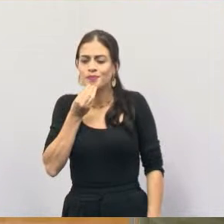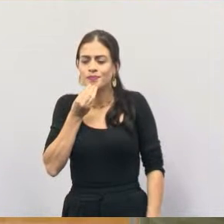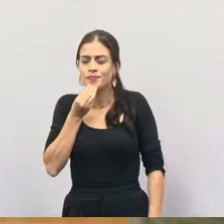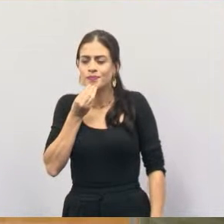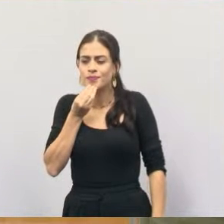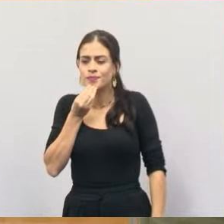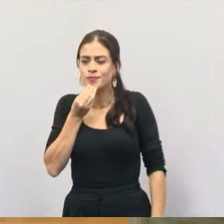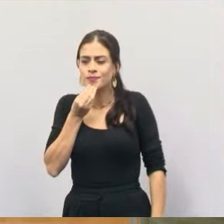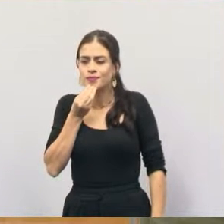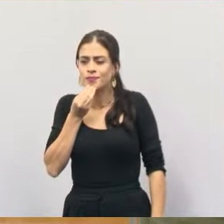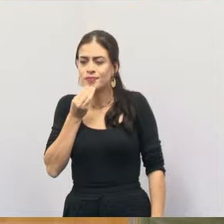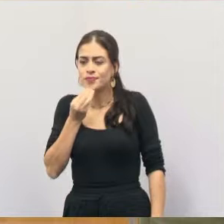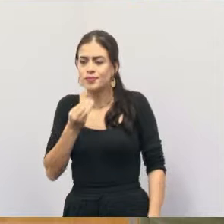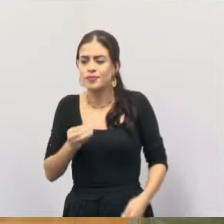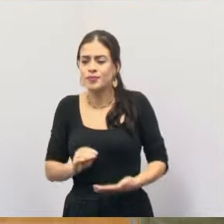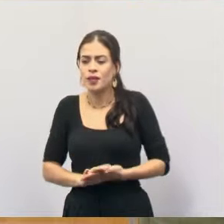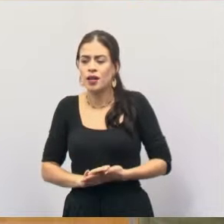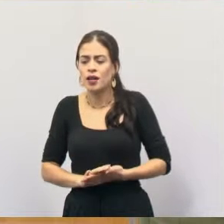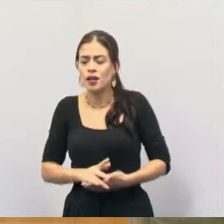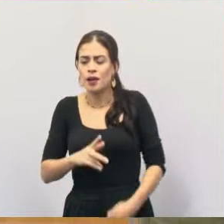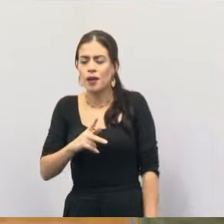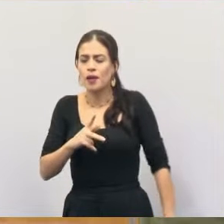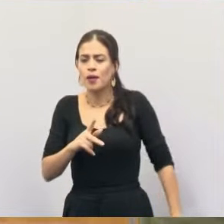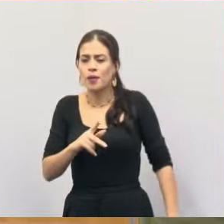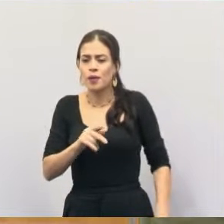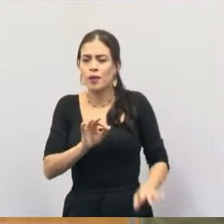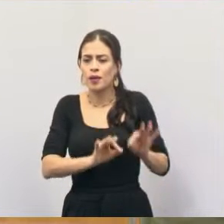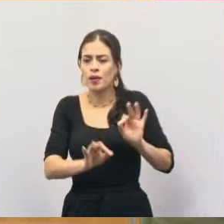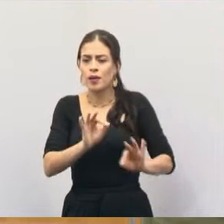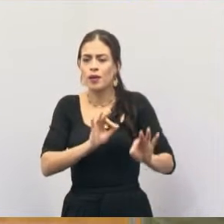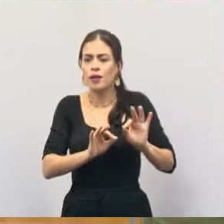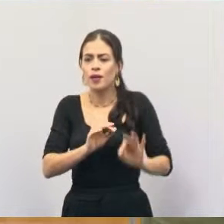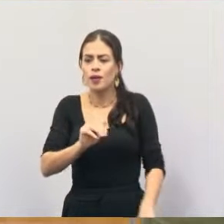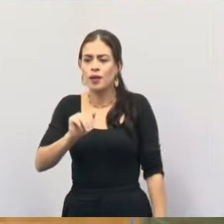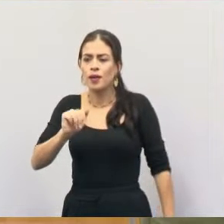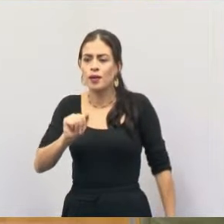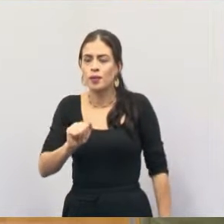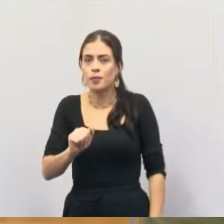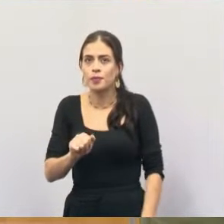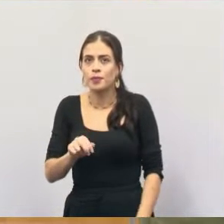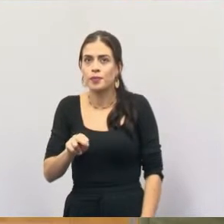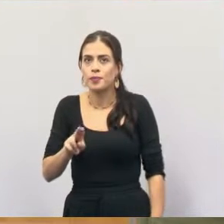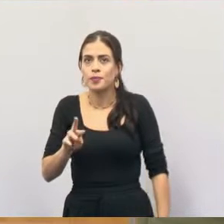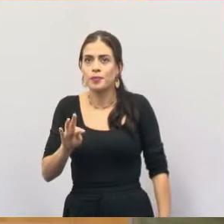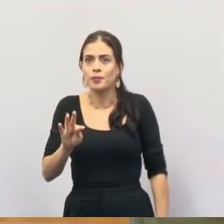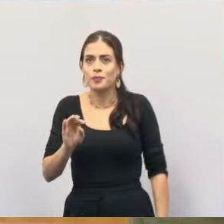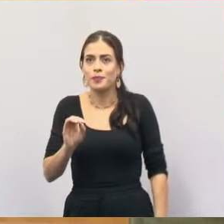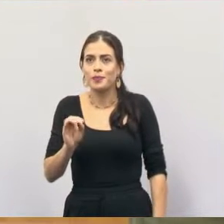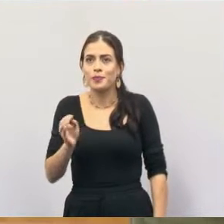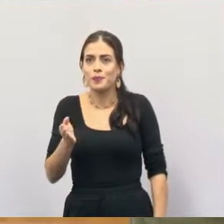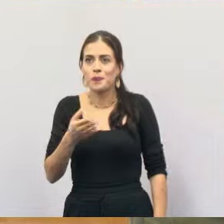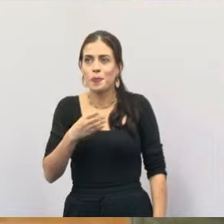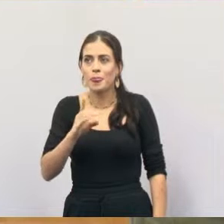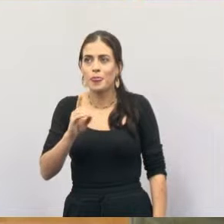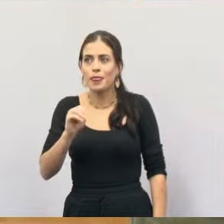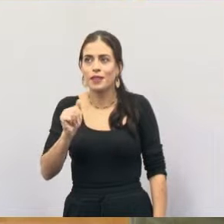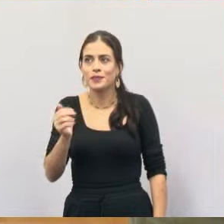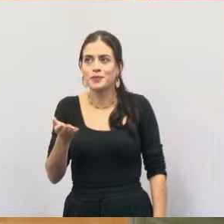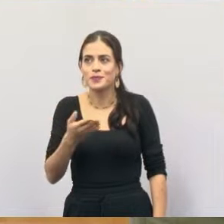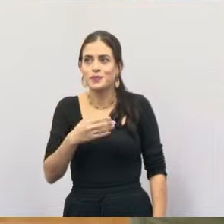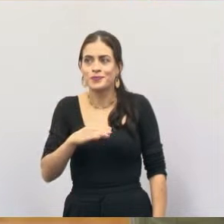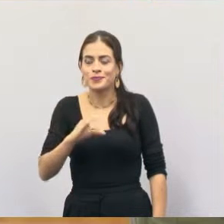de Lei, autor da companhia, Alta Compadecida do Homem, que fundou o nome